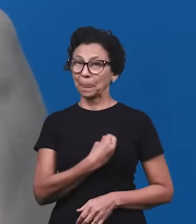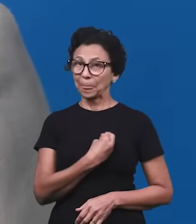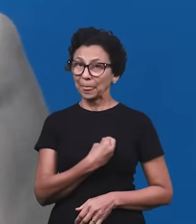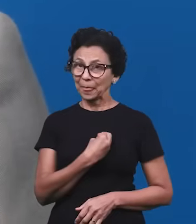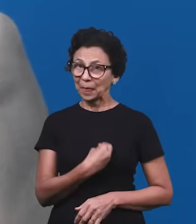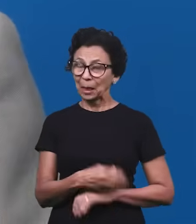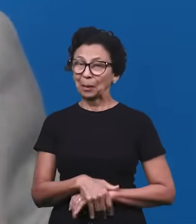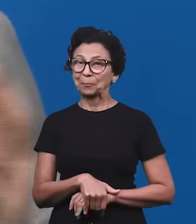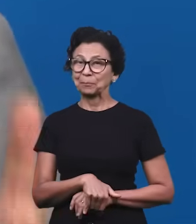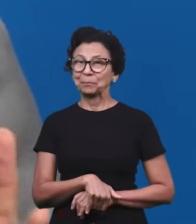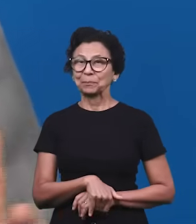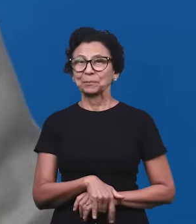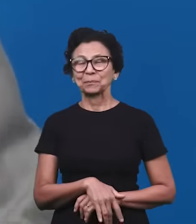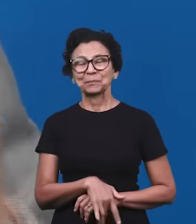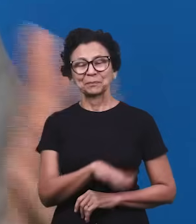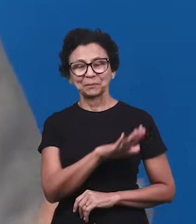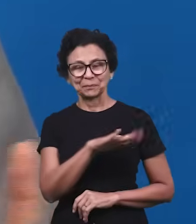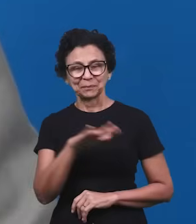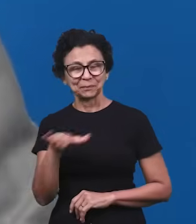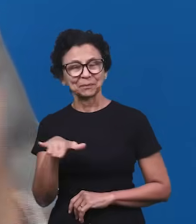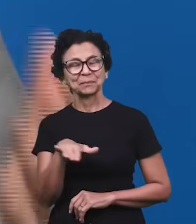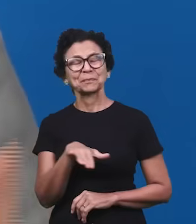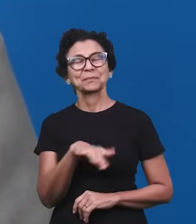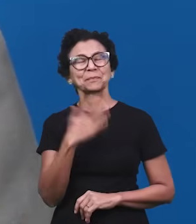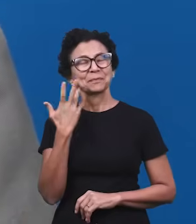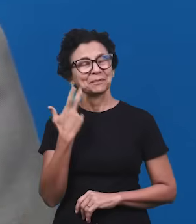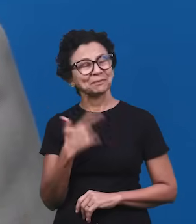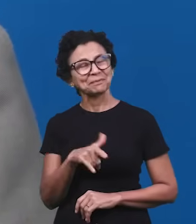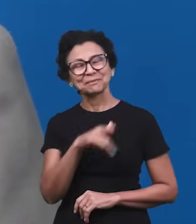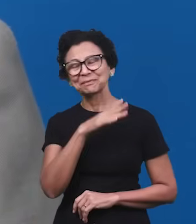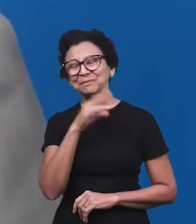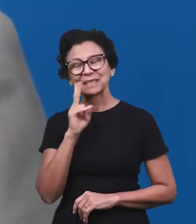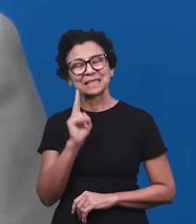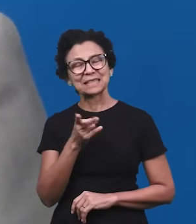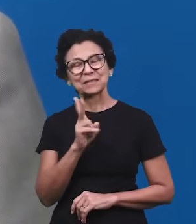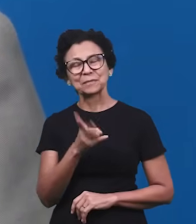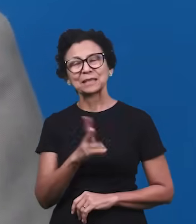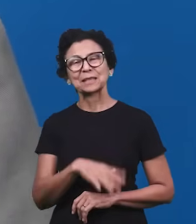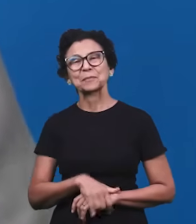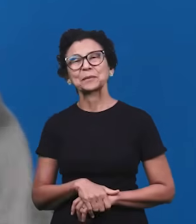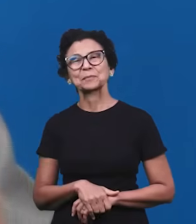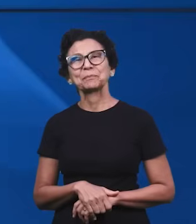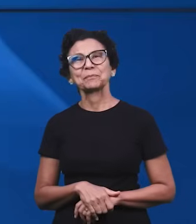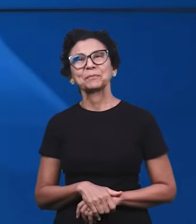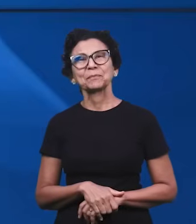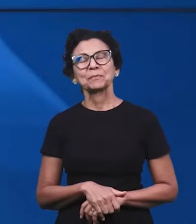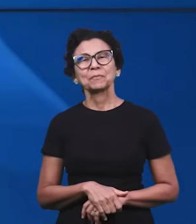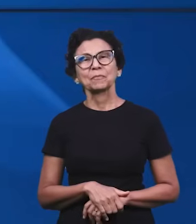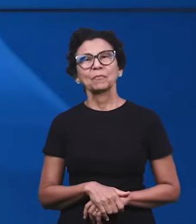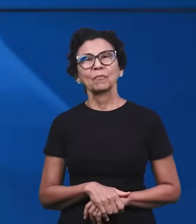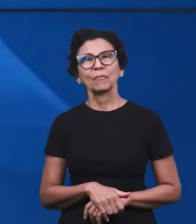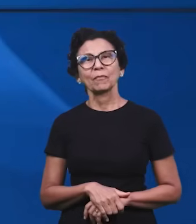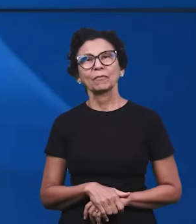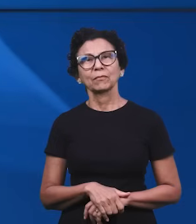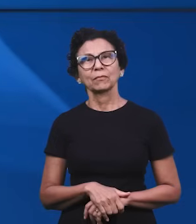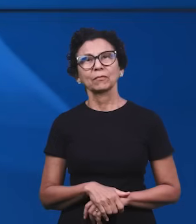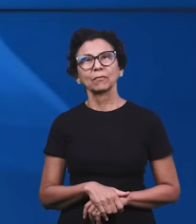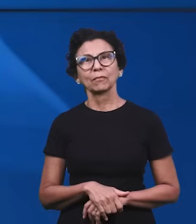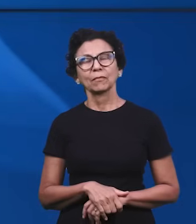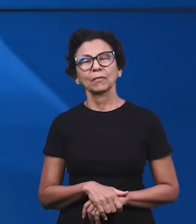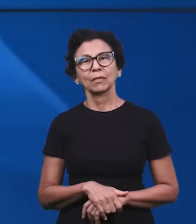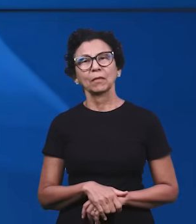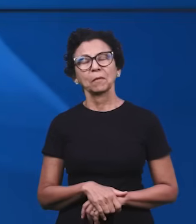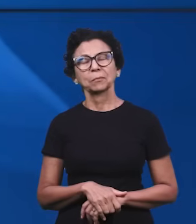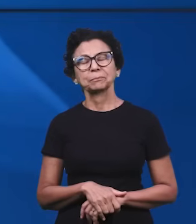participação dos nossos intermediários, das nossas crianças, adolescentes, sempre neste conteúdo. Vamos agora para a terceira e